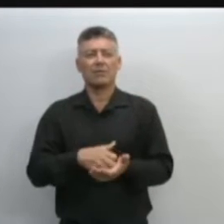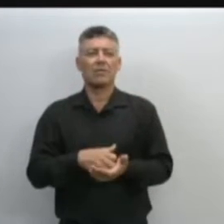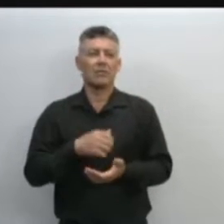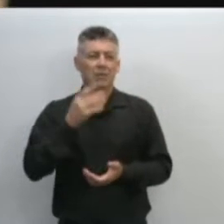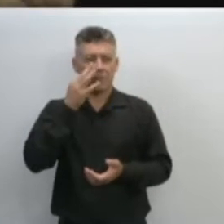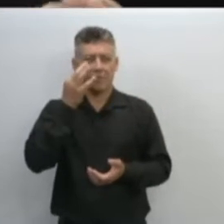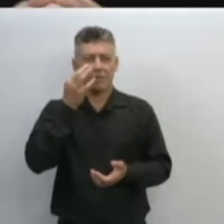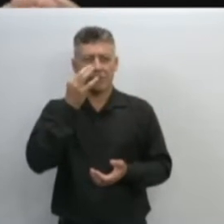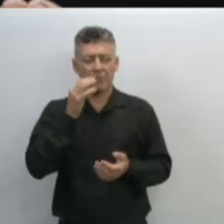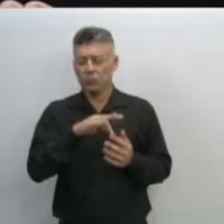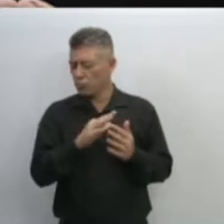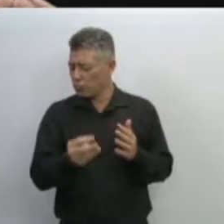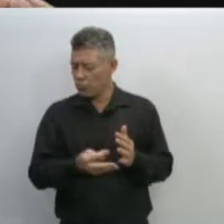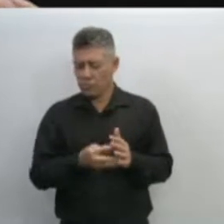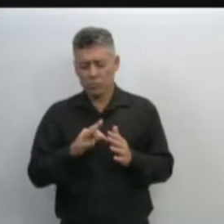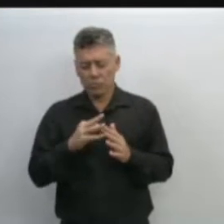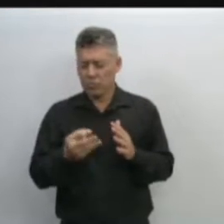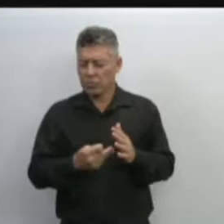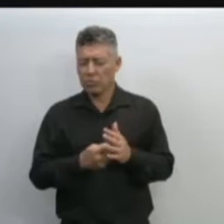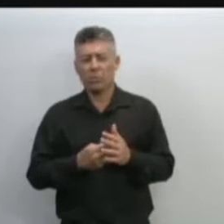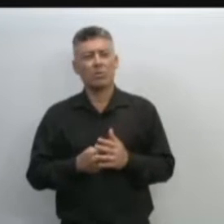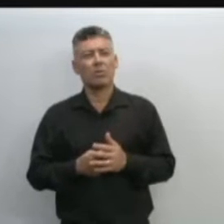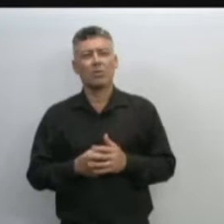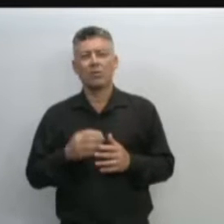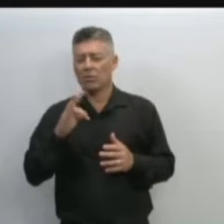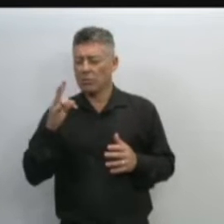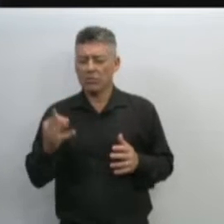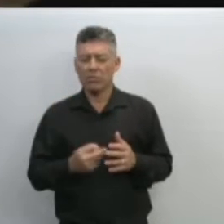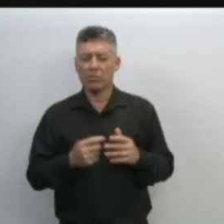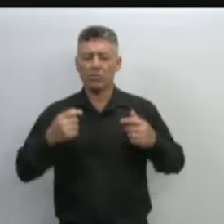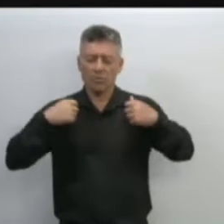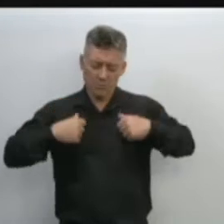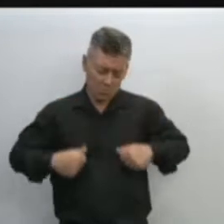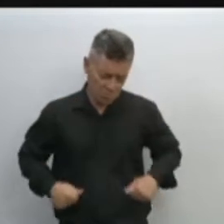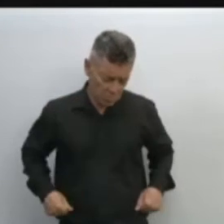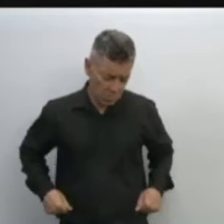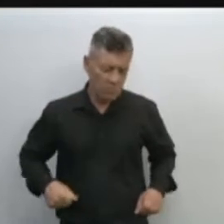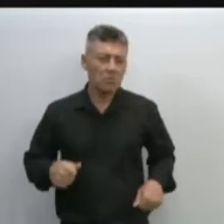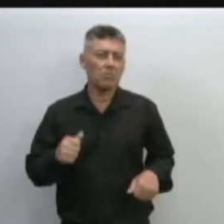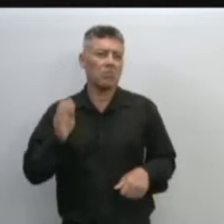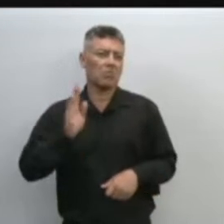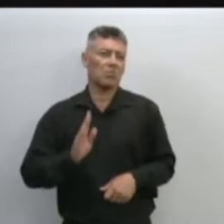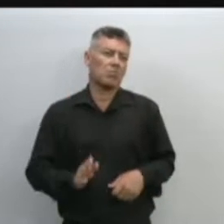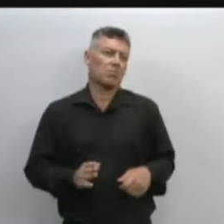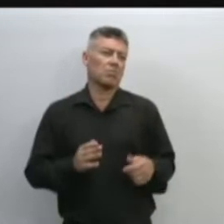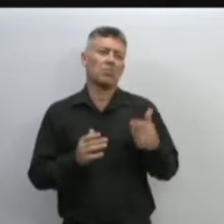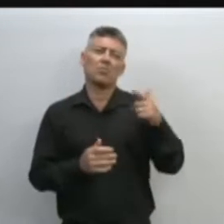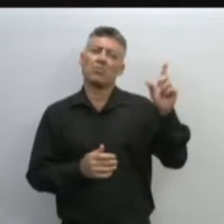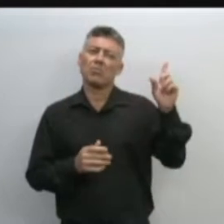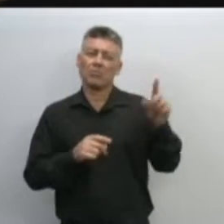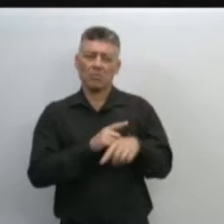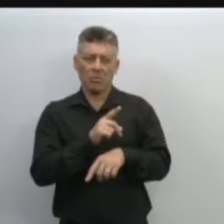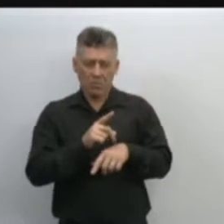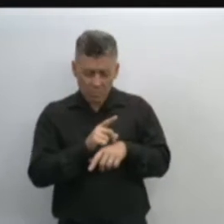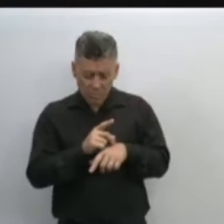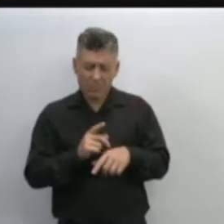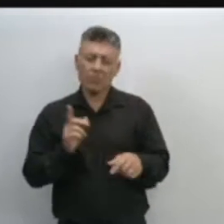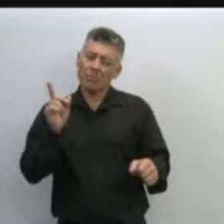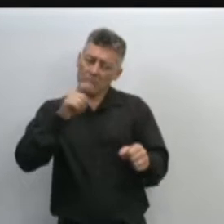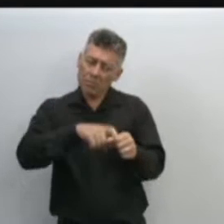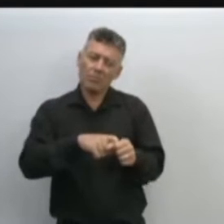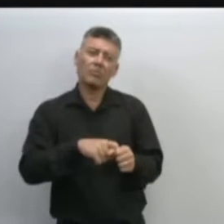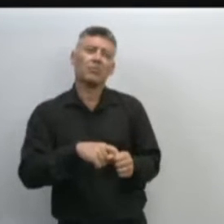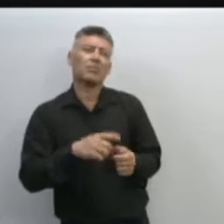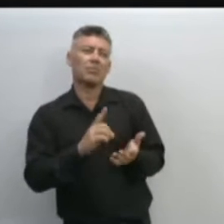encontra tudo no Alecrim. Se precisar comprar uma camiseta, seja lá do Brasil ou de qualquer outro país, se